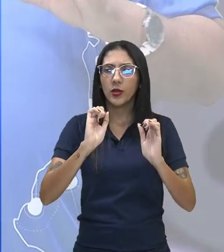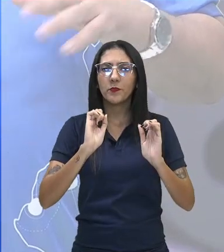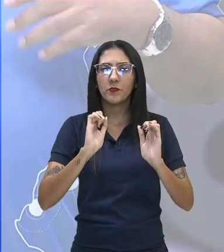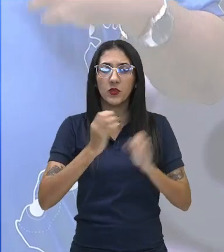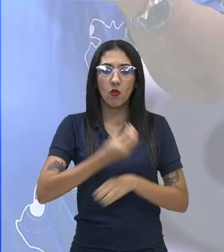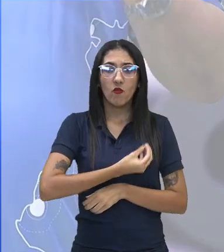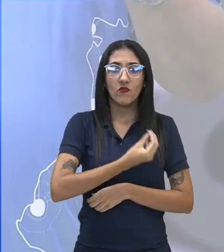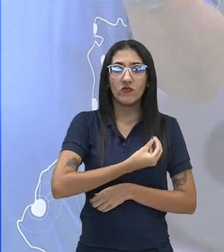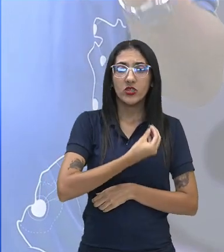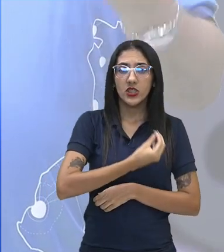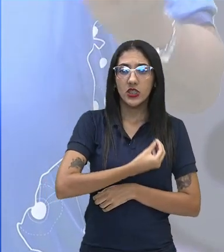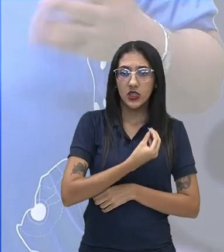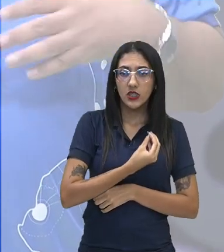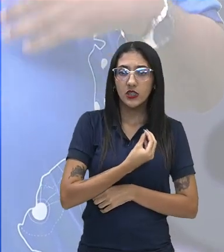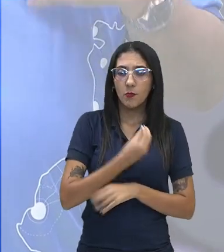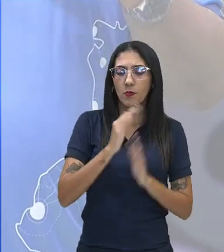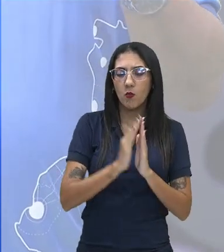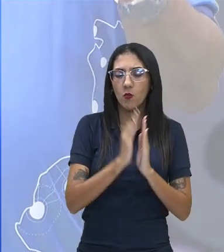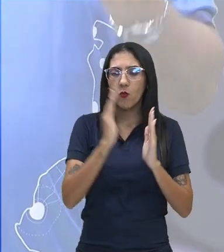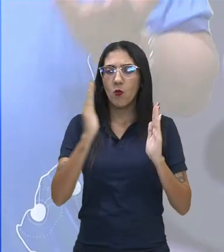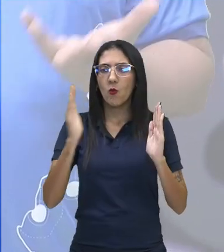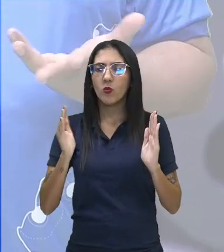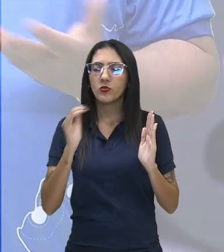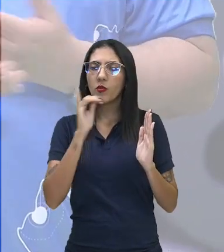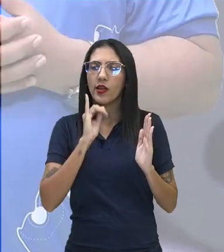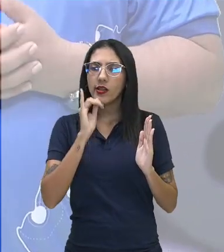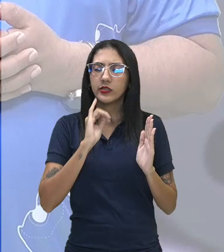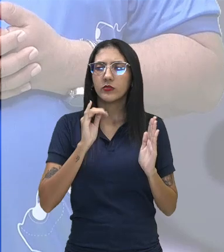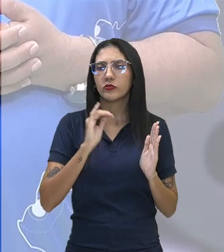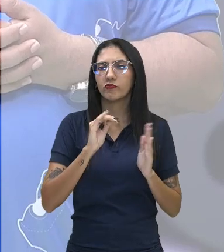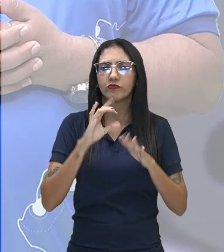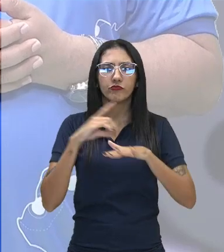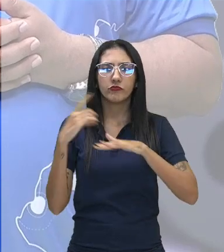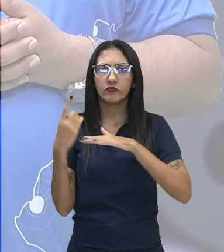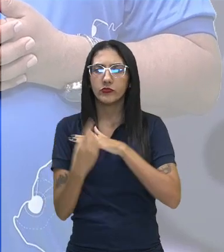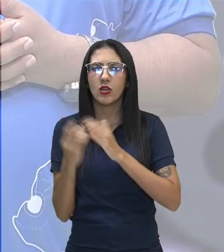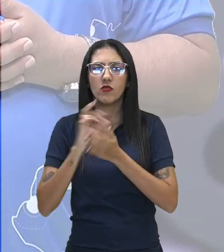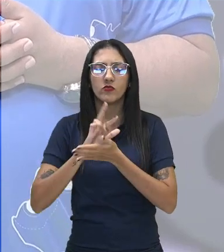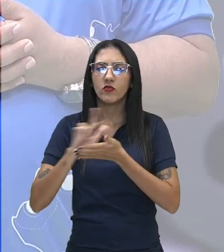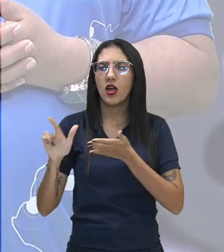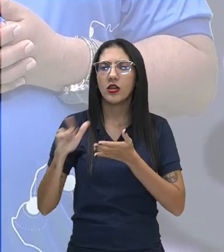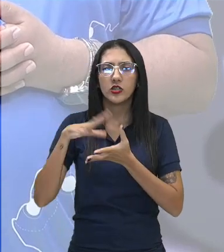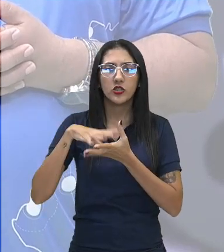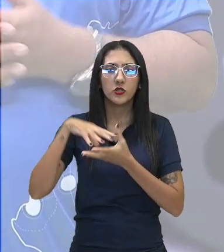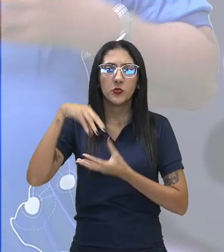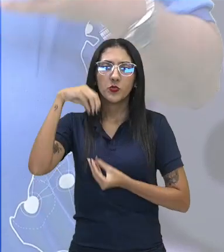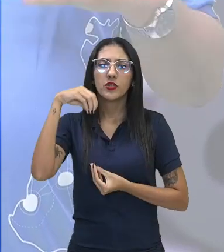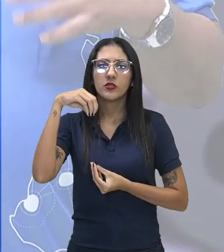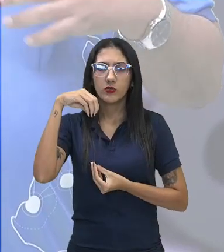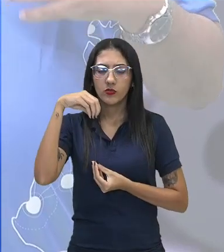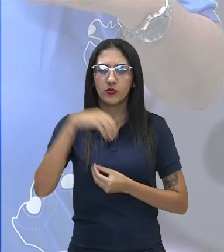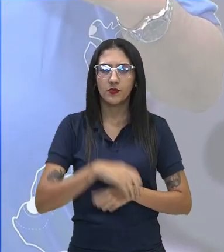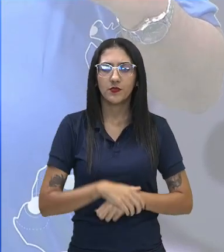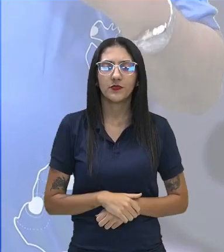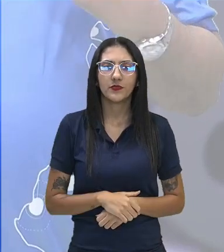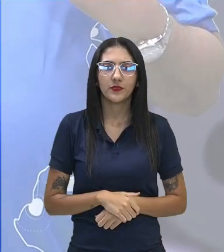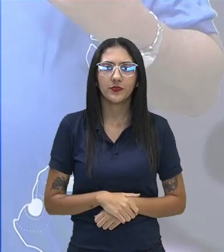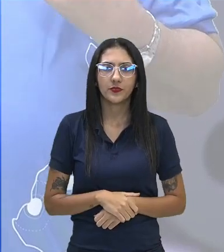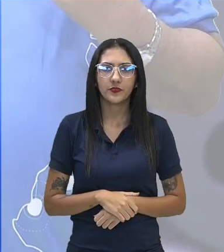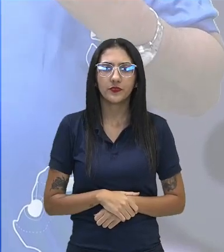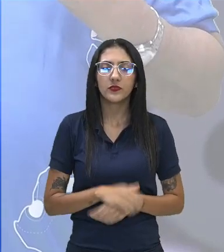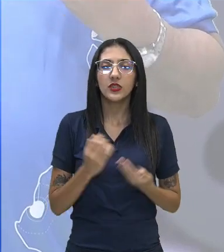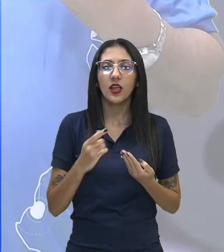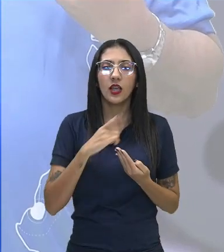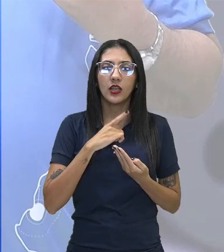dos vivos ao mundo espiritual, ao mundo dos deuses shintoístas, como eles chamam os kami, que